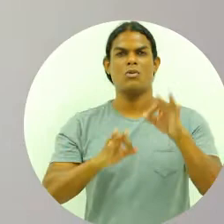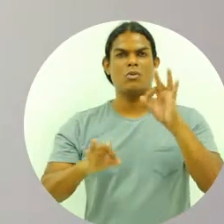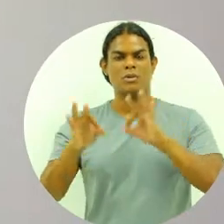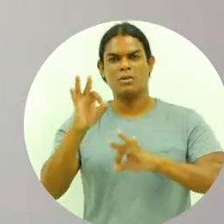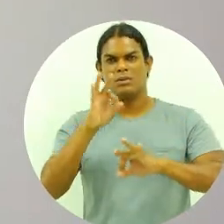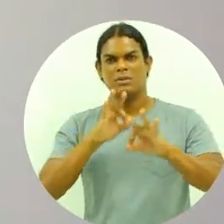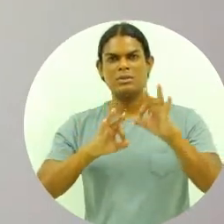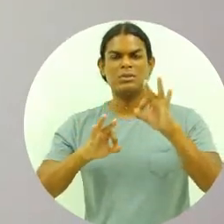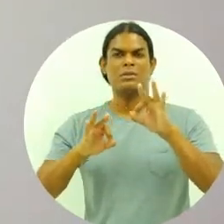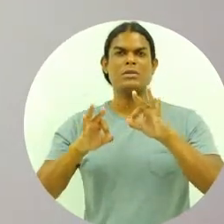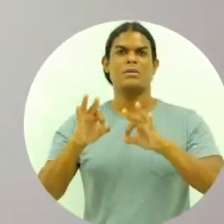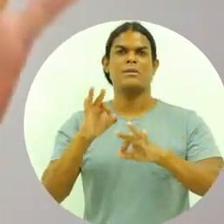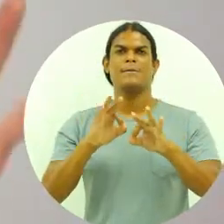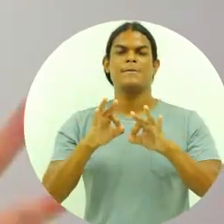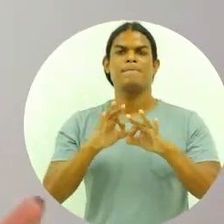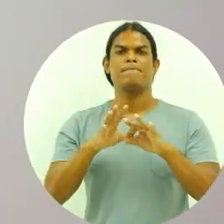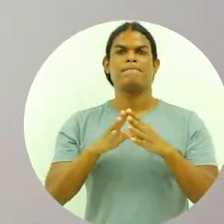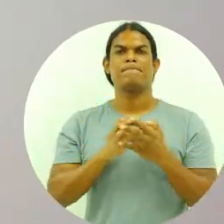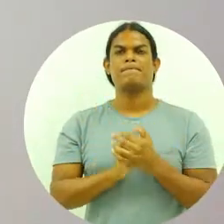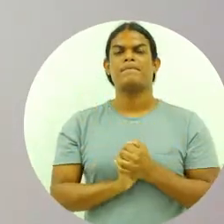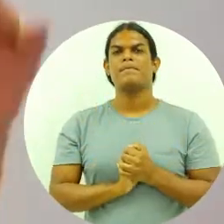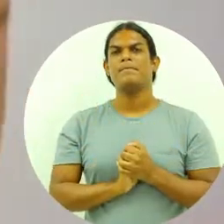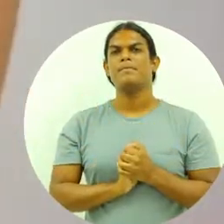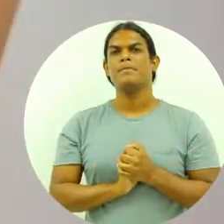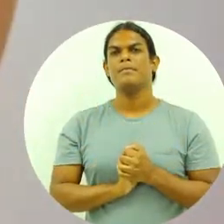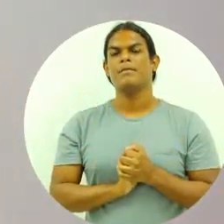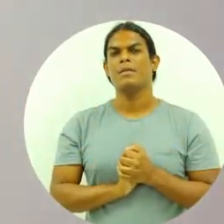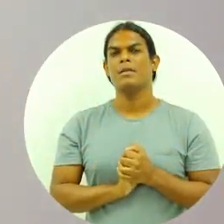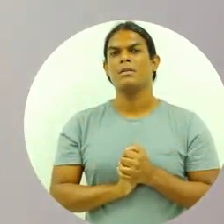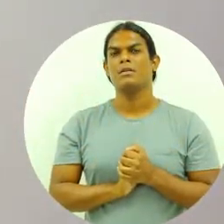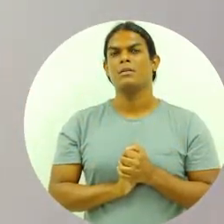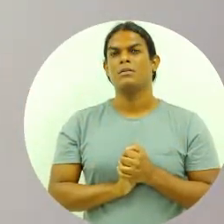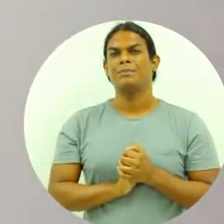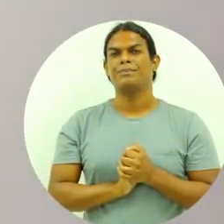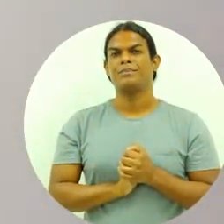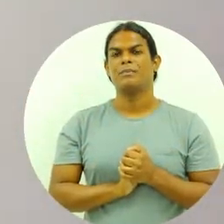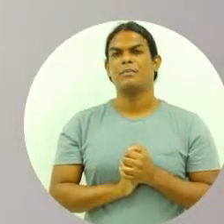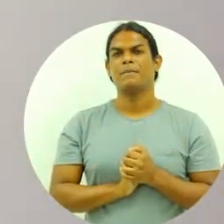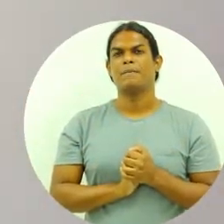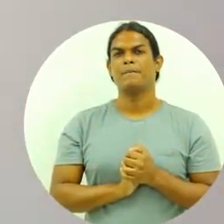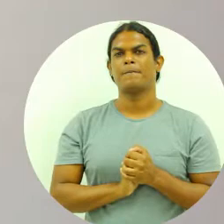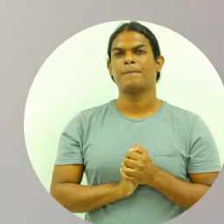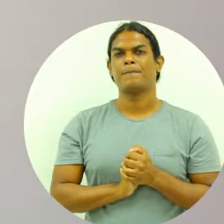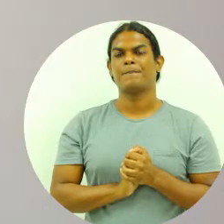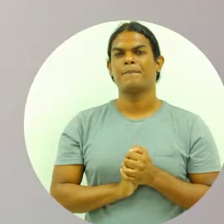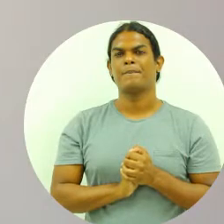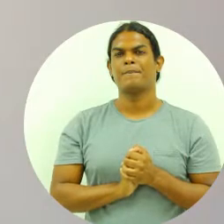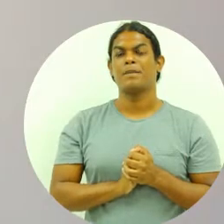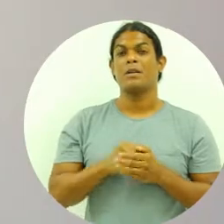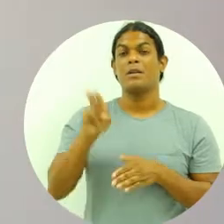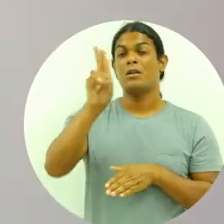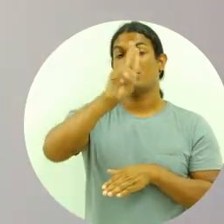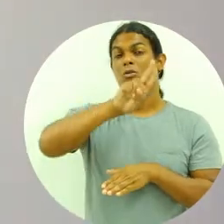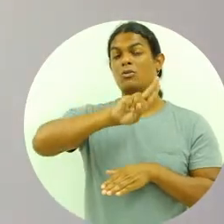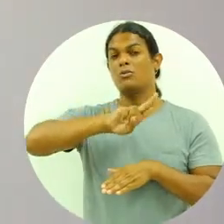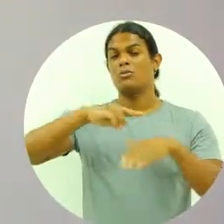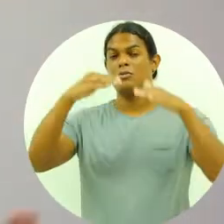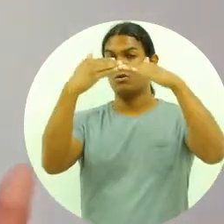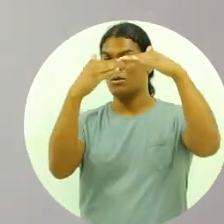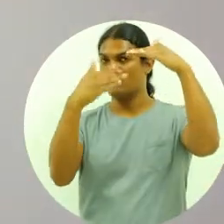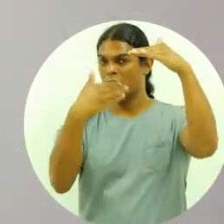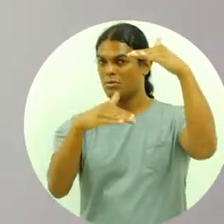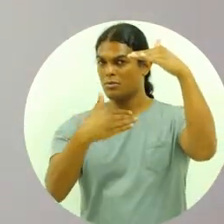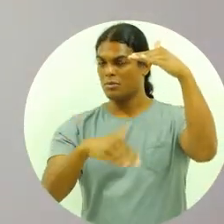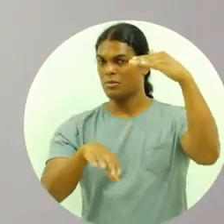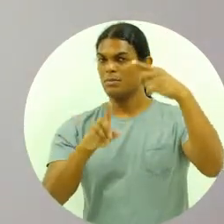sua estrutura, seu organograma de funcionamento e estabelecer hierarquia entre esses órgãos e entre os seus agentes. Por